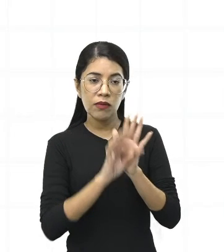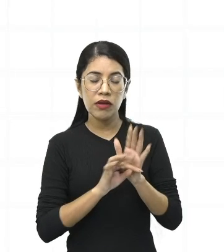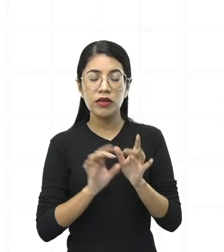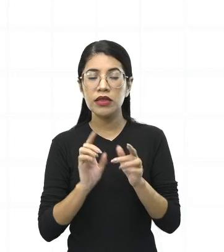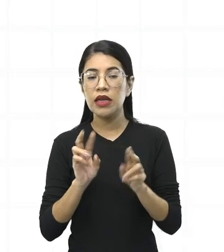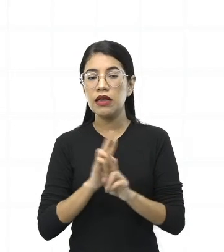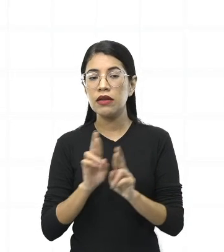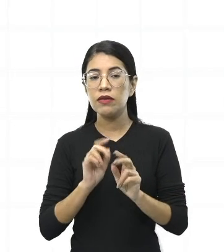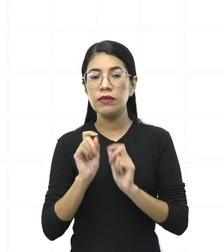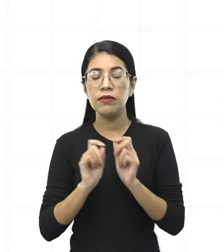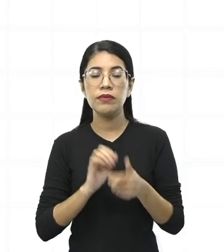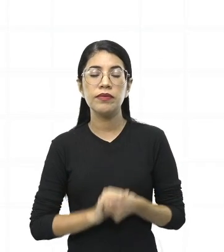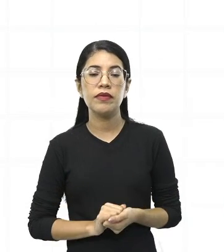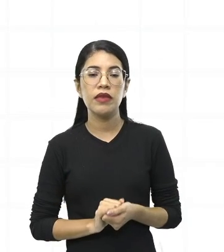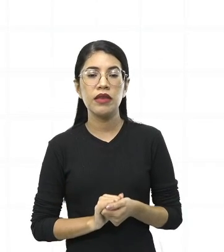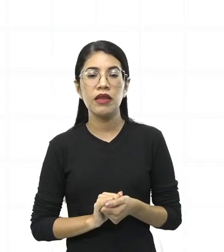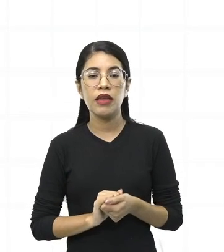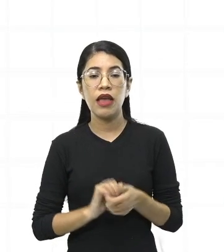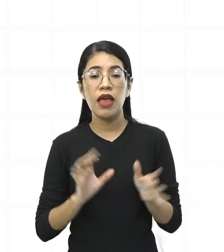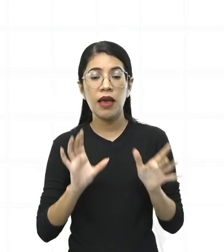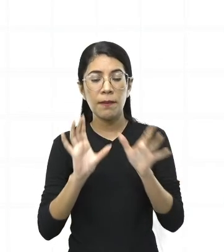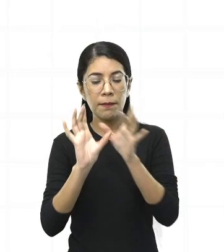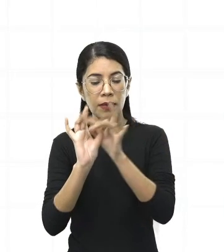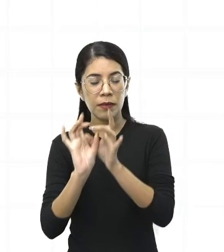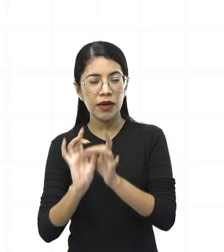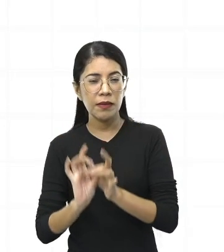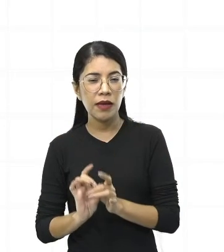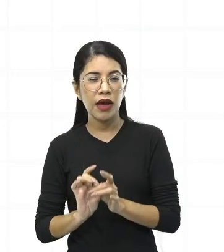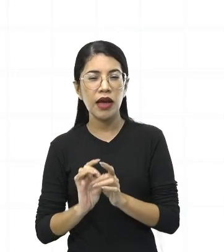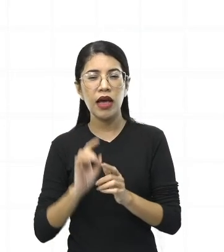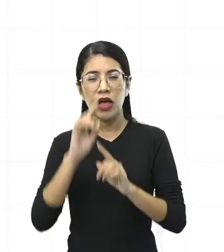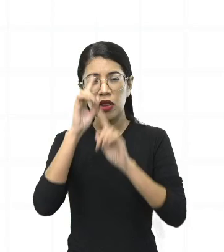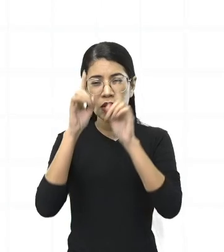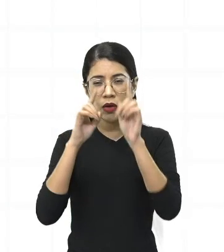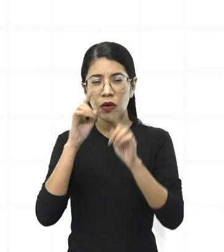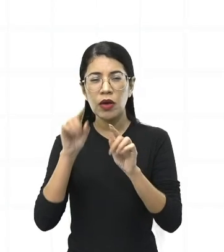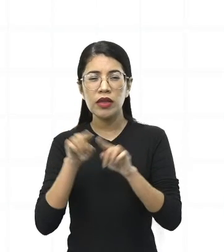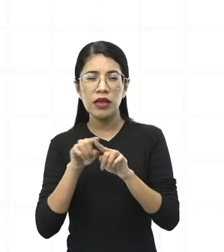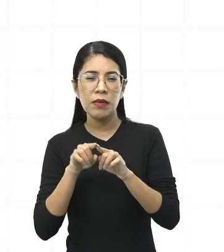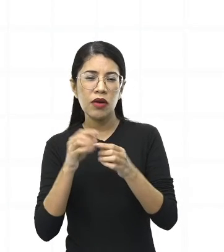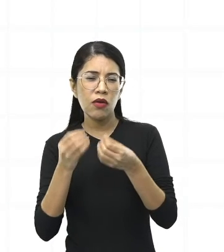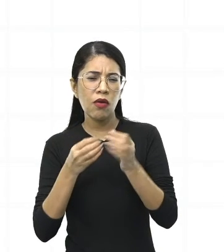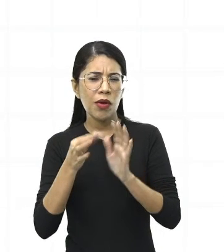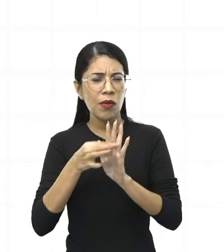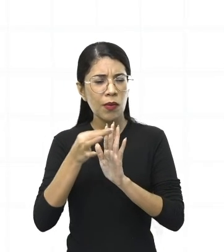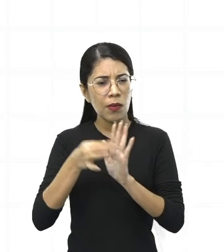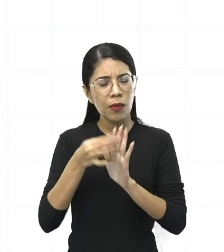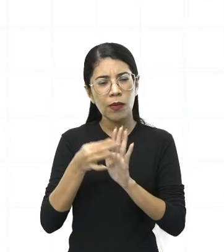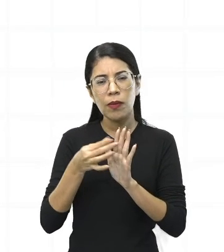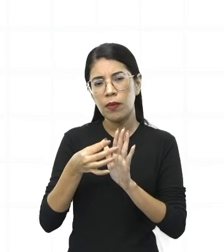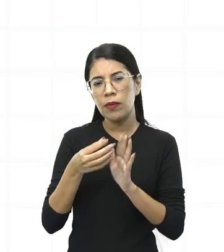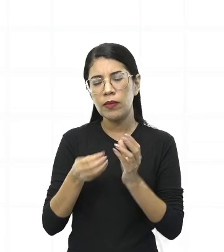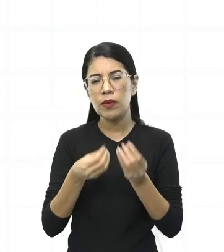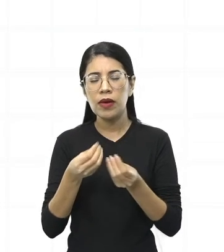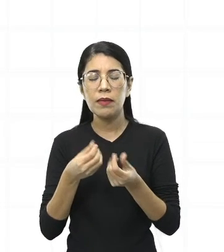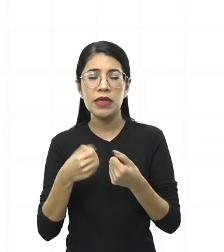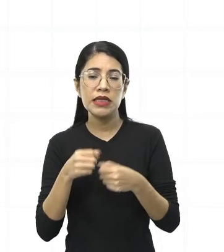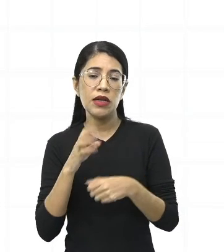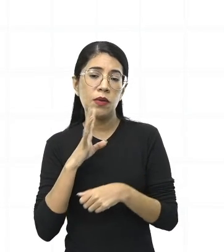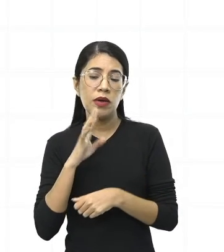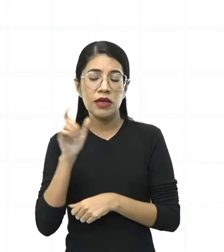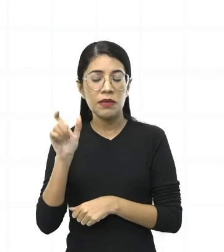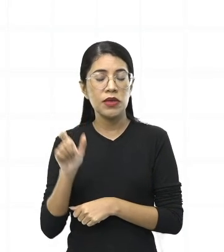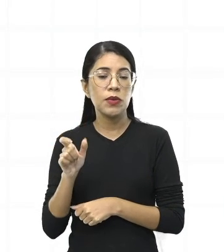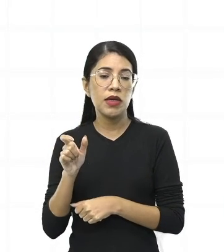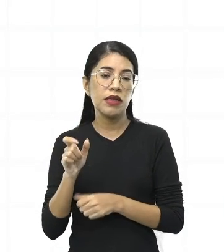é a relação lógica das ideias de um texto que decorre de sua argumentação, resultado especialmente dos conhecimentos